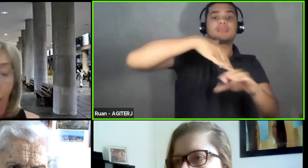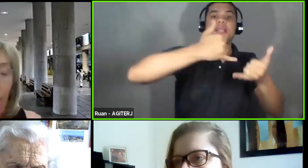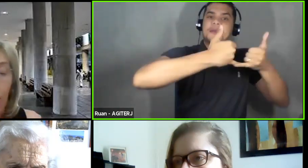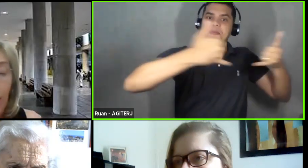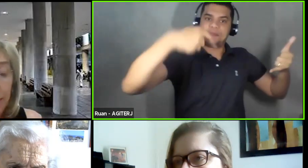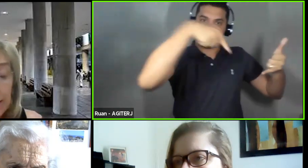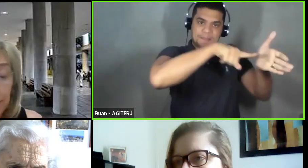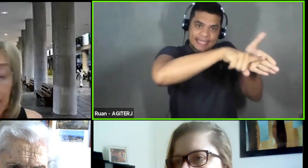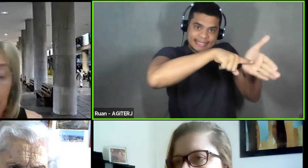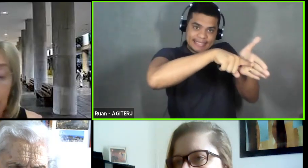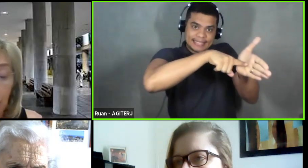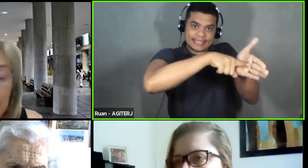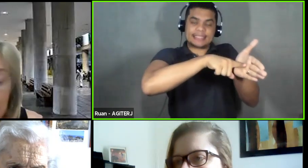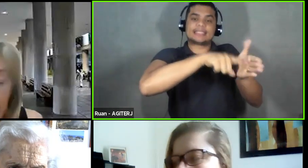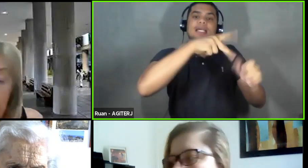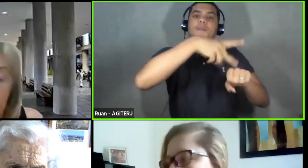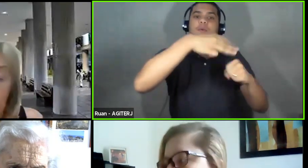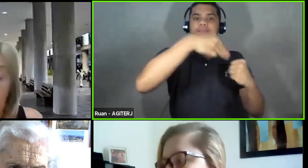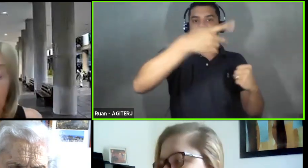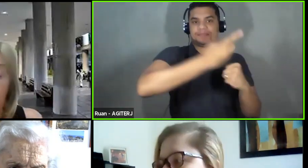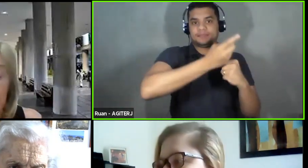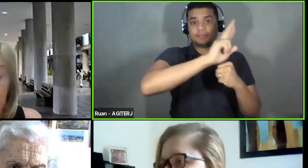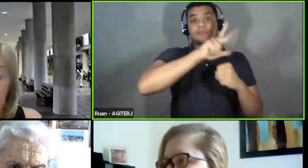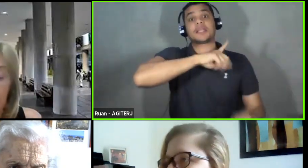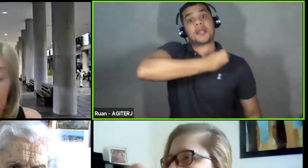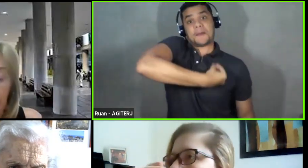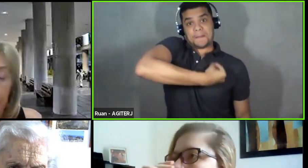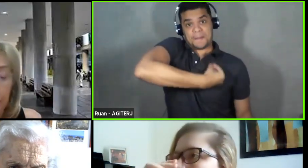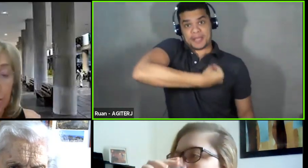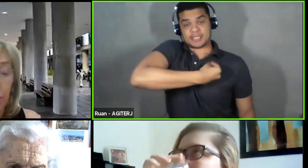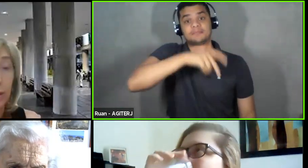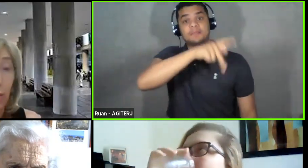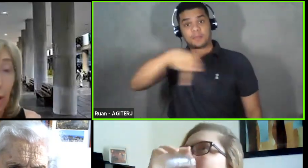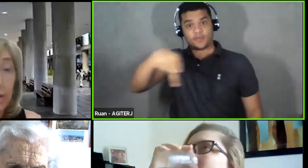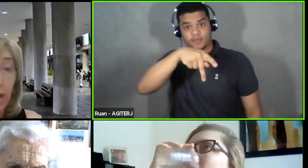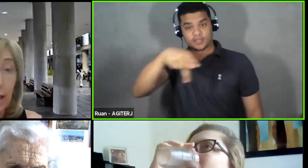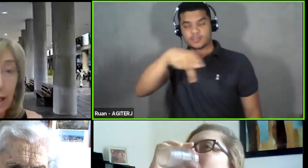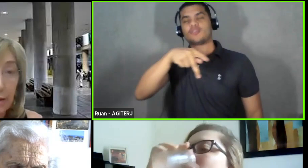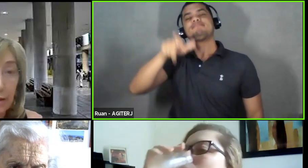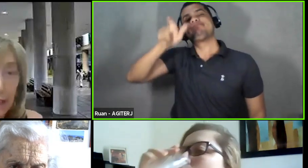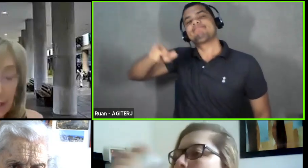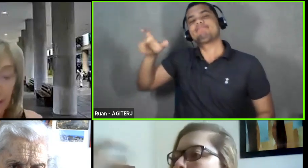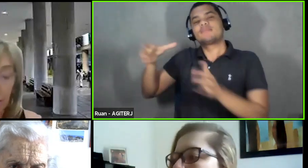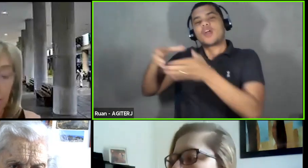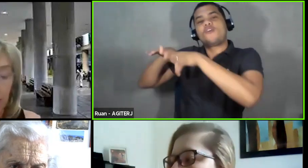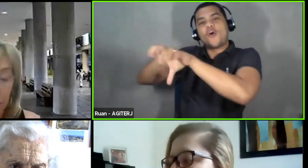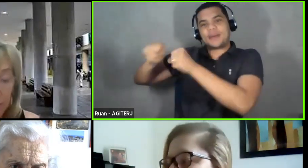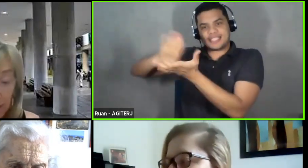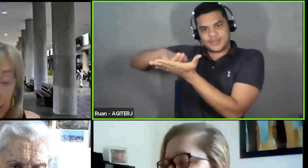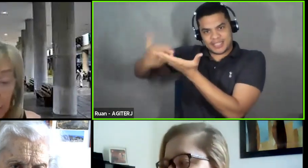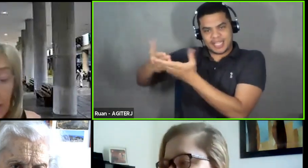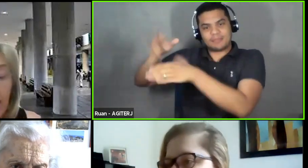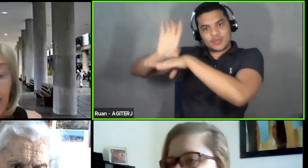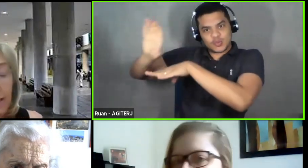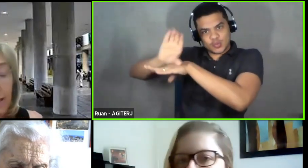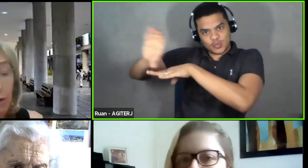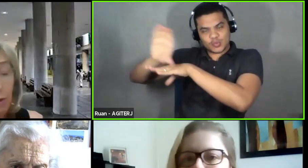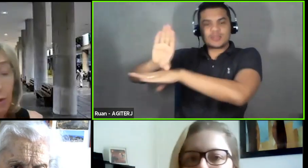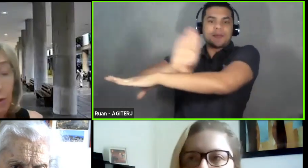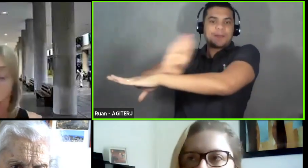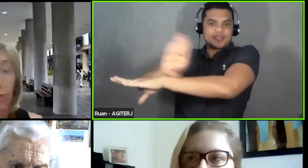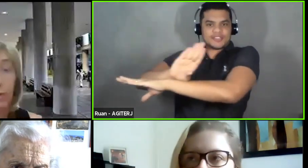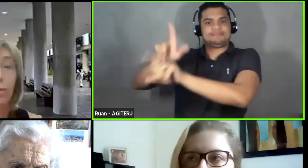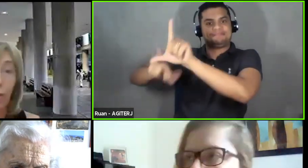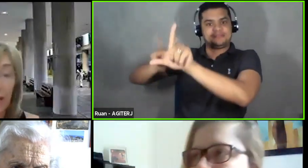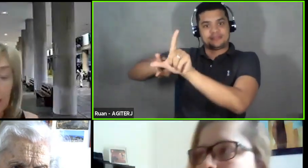Senso, com a participação de docentes do curso de formação de intérpretes no atual Bacharelado em Letras Tradução e com